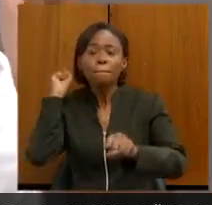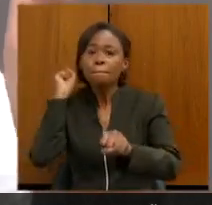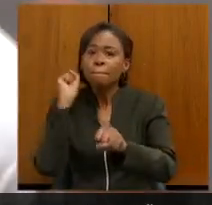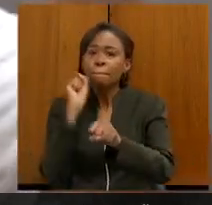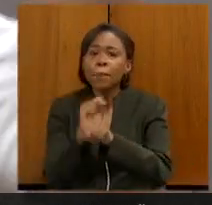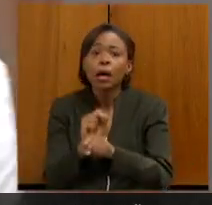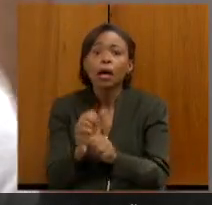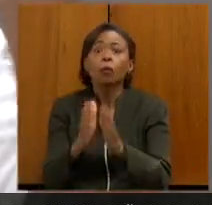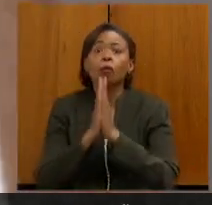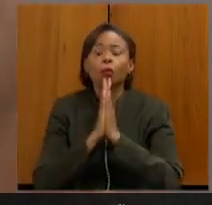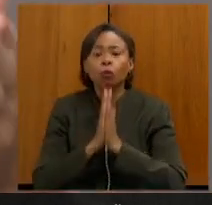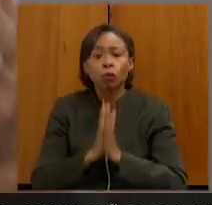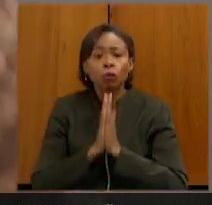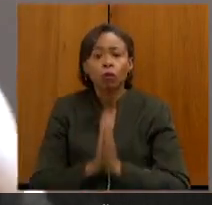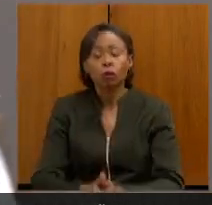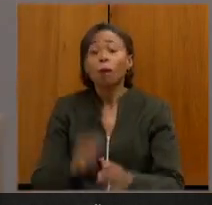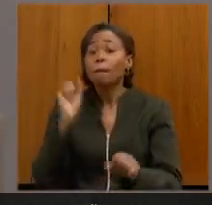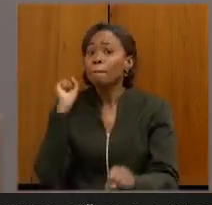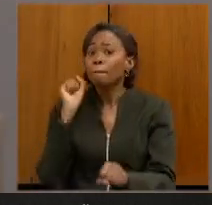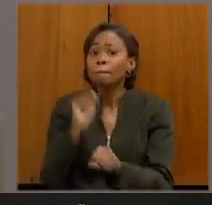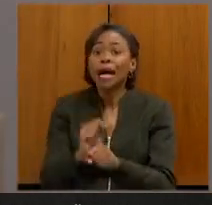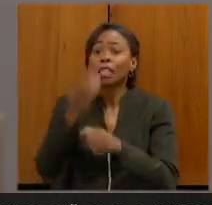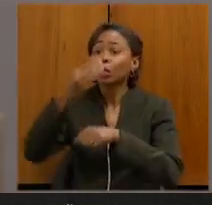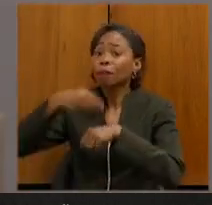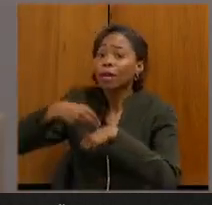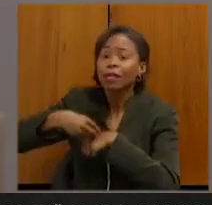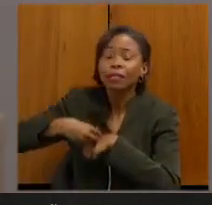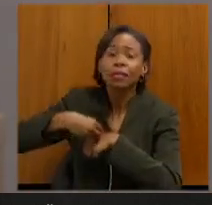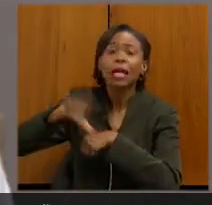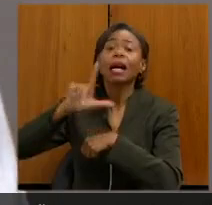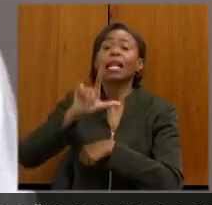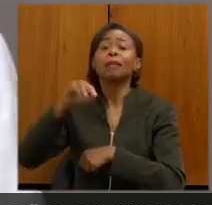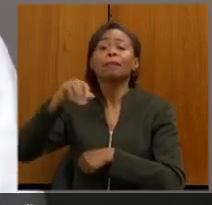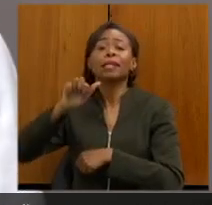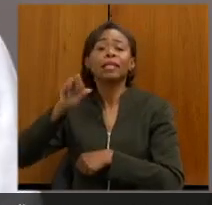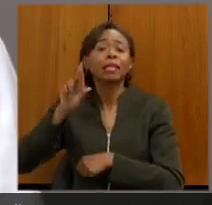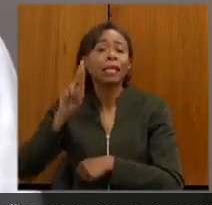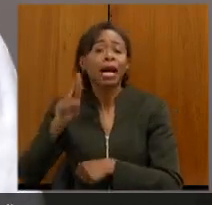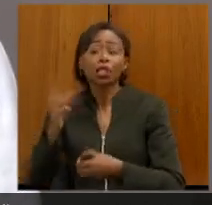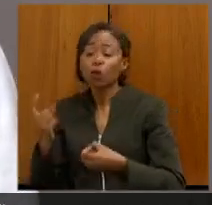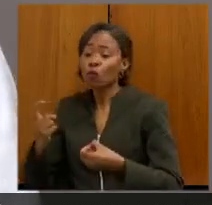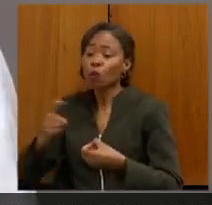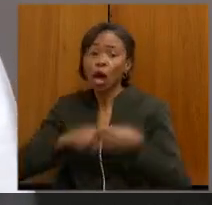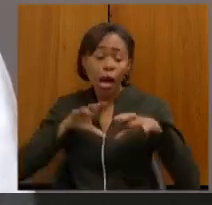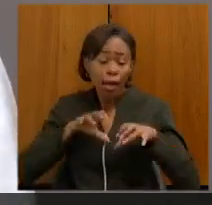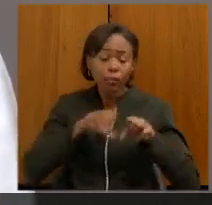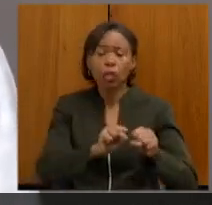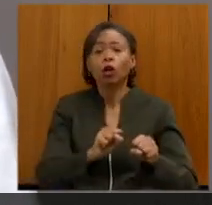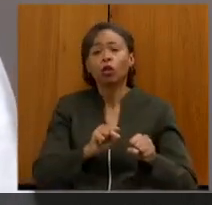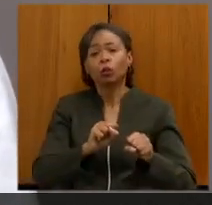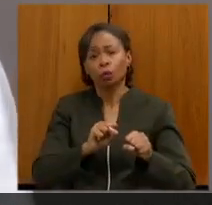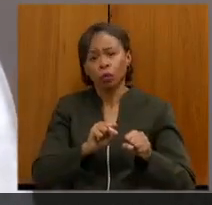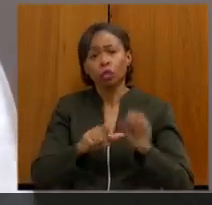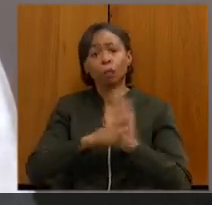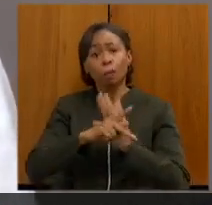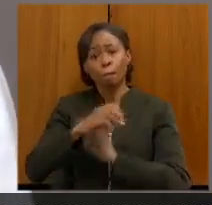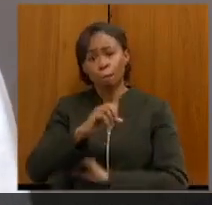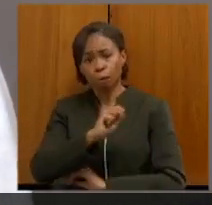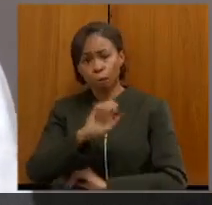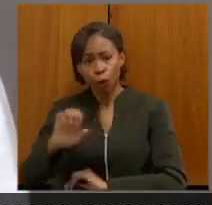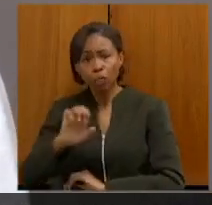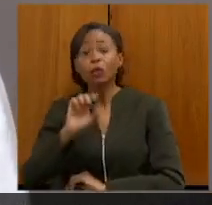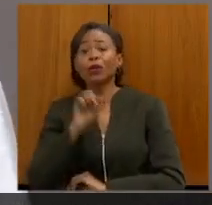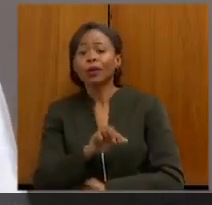de Deus diz pedir liminares de reintegração de posse é de claramente